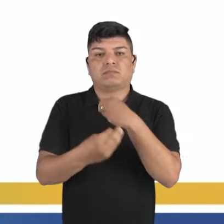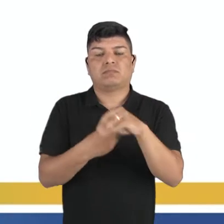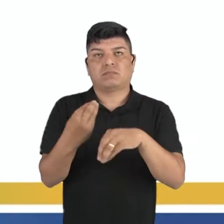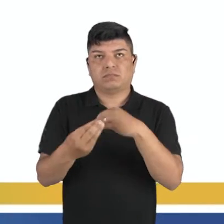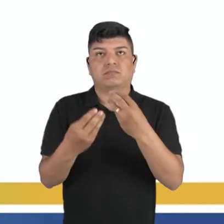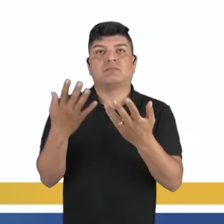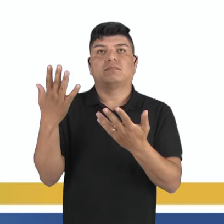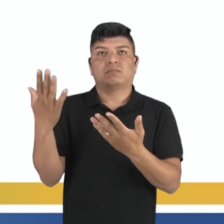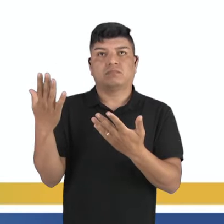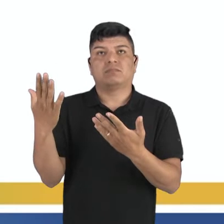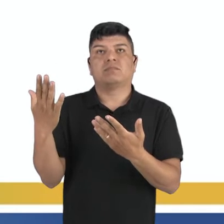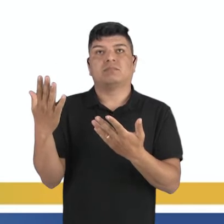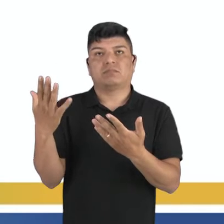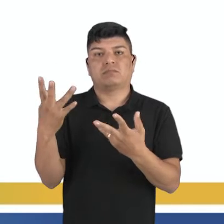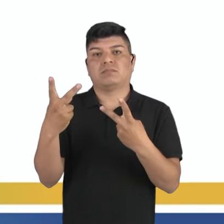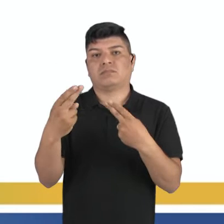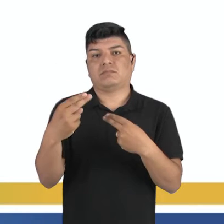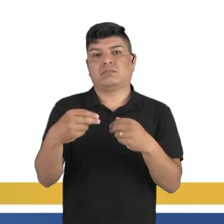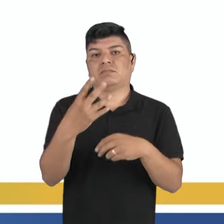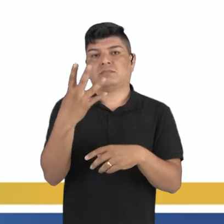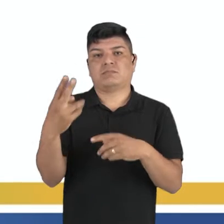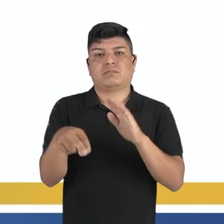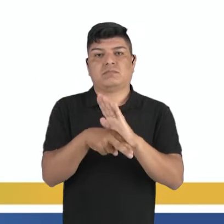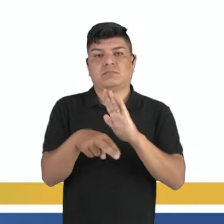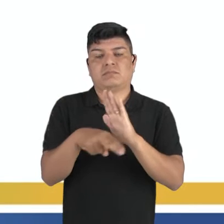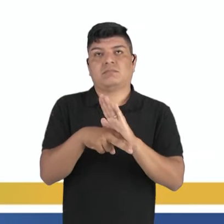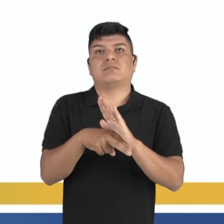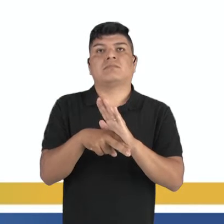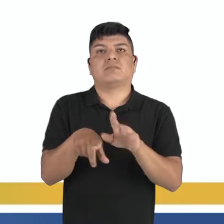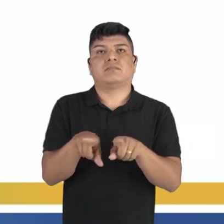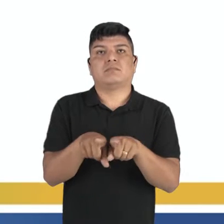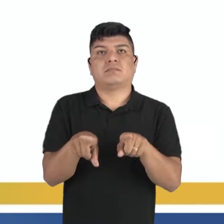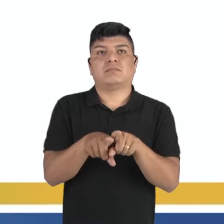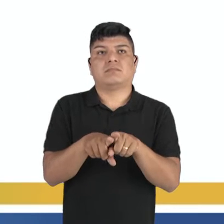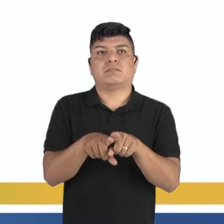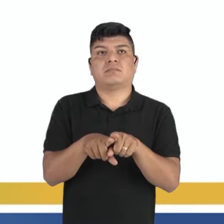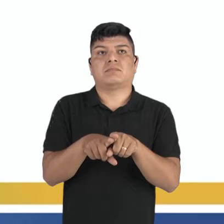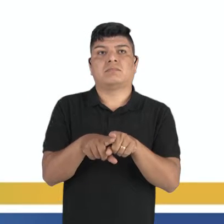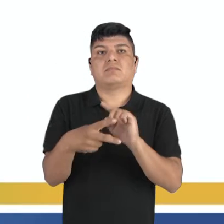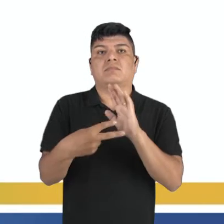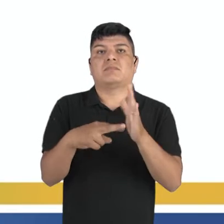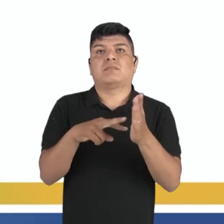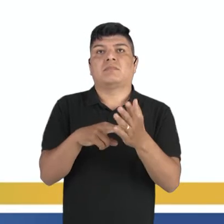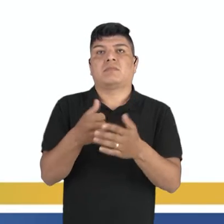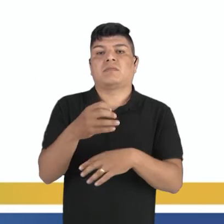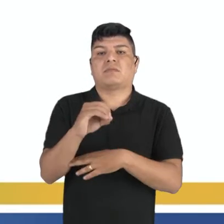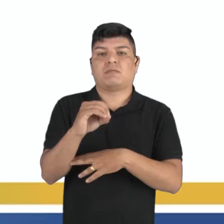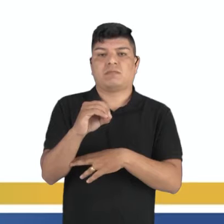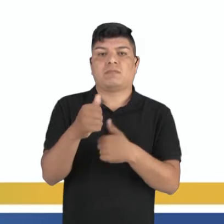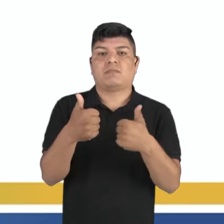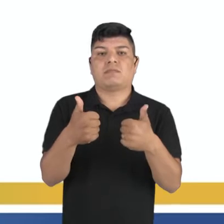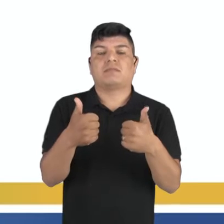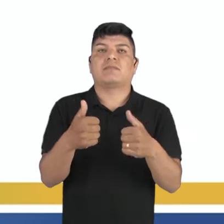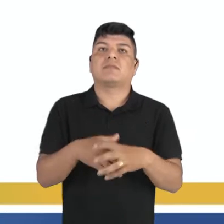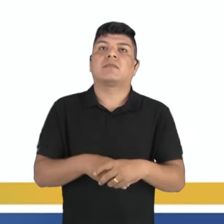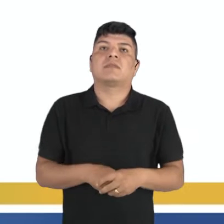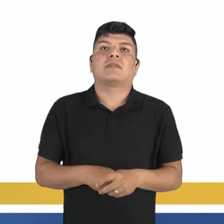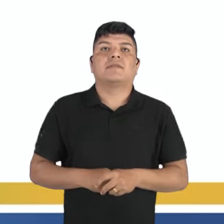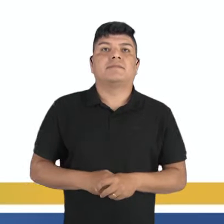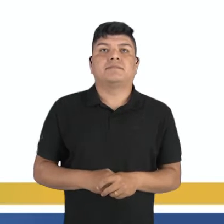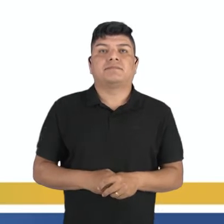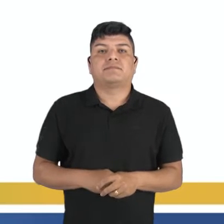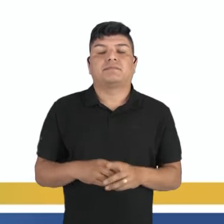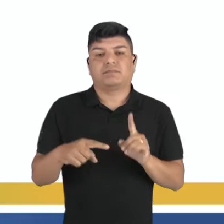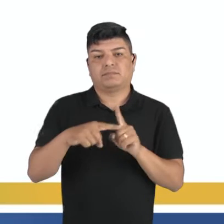envolvidas aí, né, que é igual à quantidade de notas, que é equivalente aí a 10, certo?